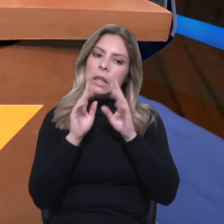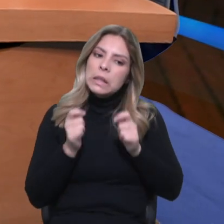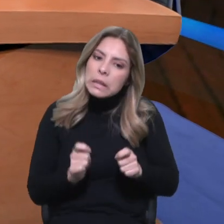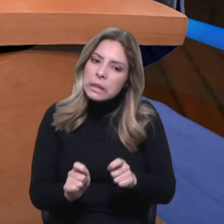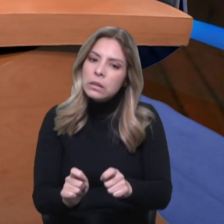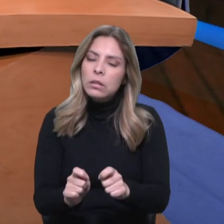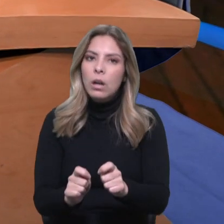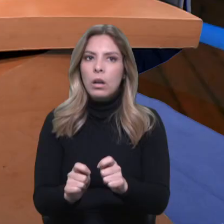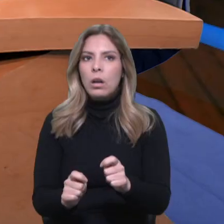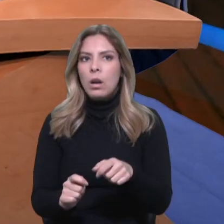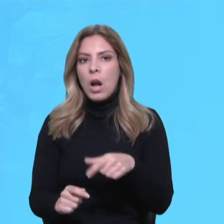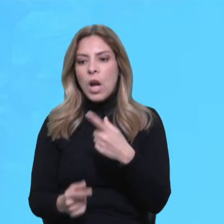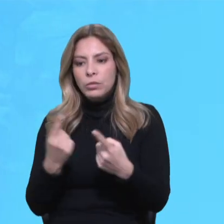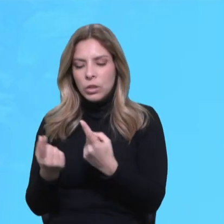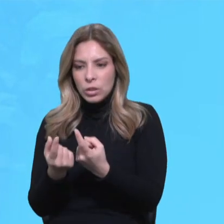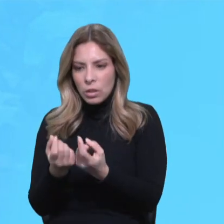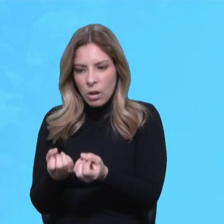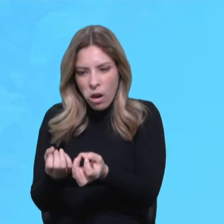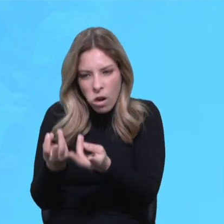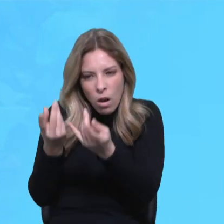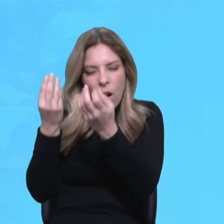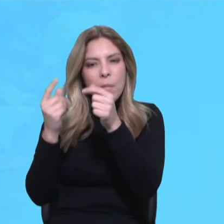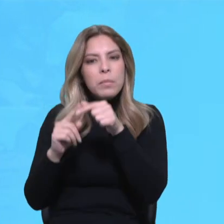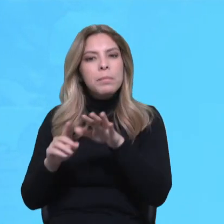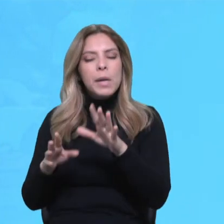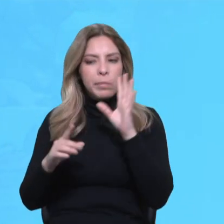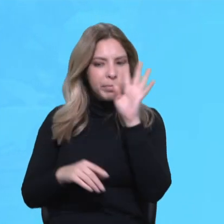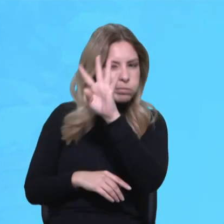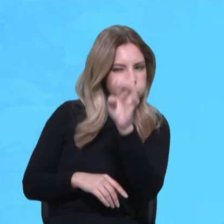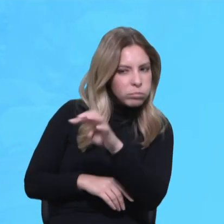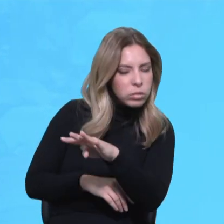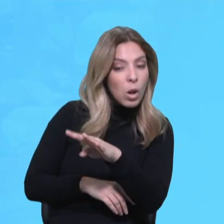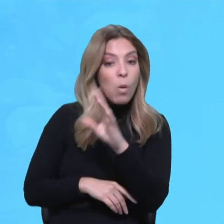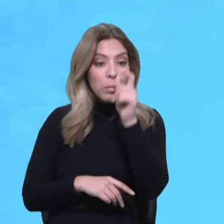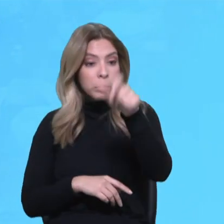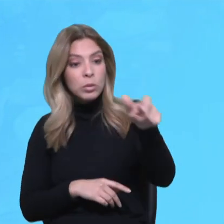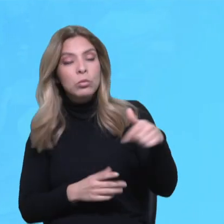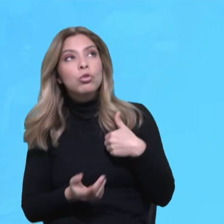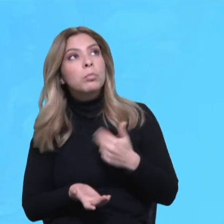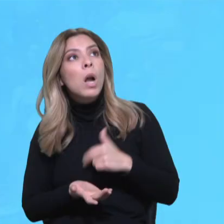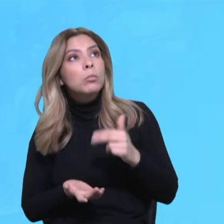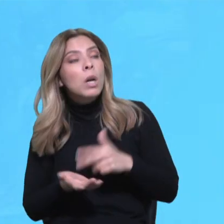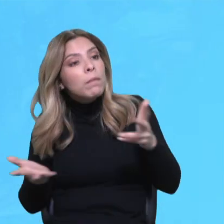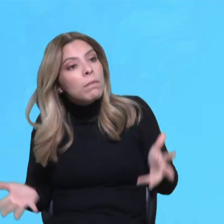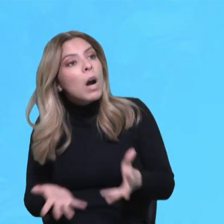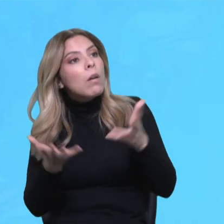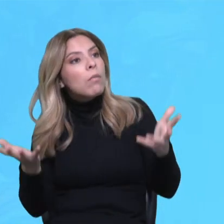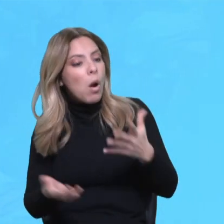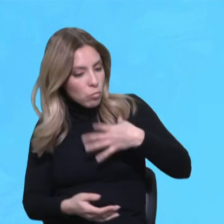pequenas sementes que tantas vezes passam incógnitas e tantas pessoas que esperam sinais maiores de um